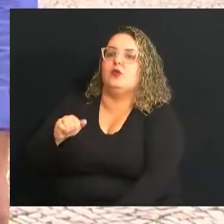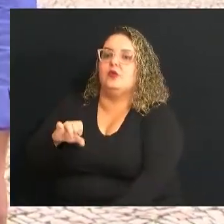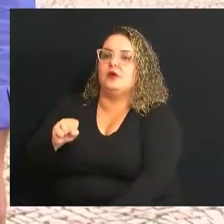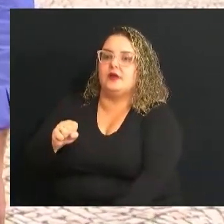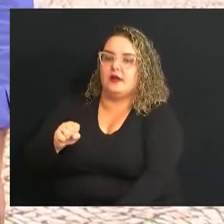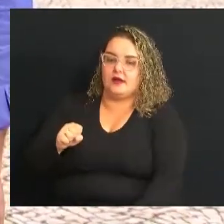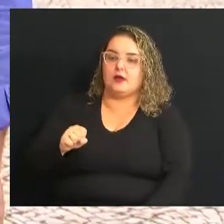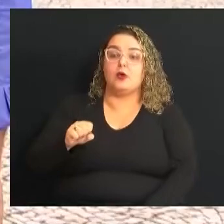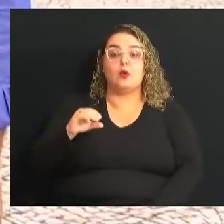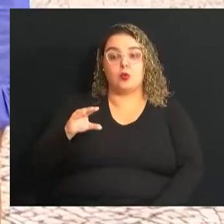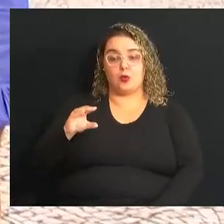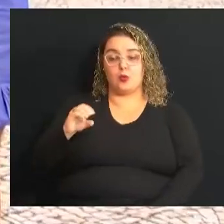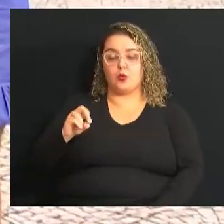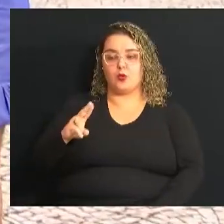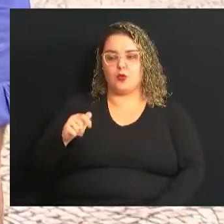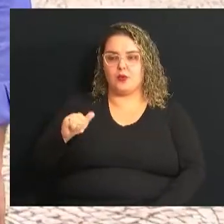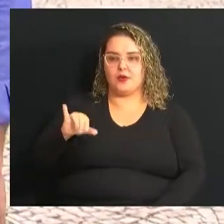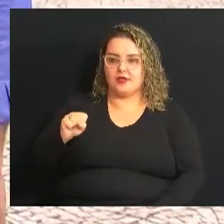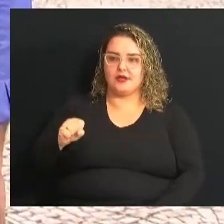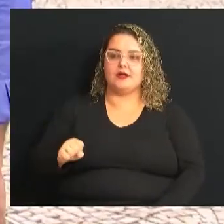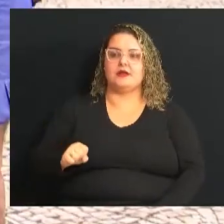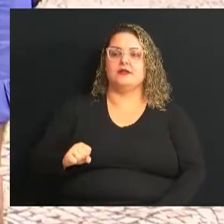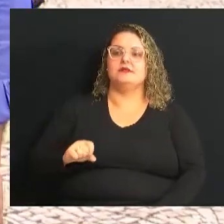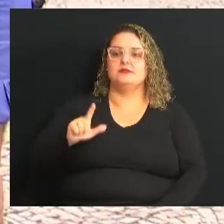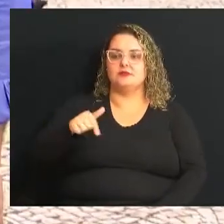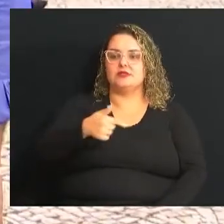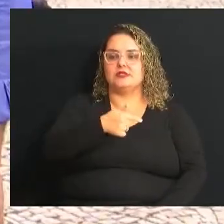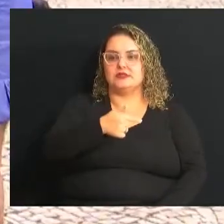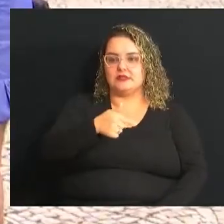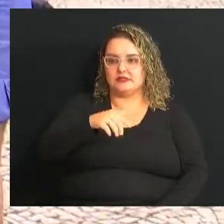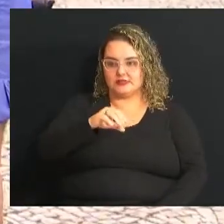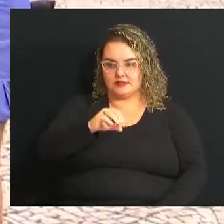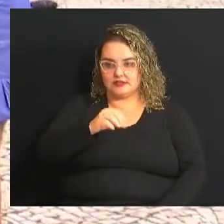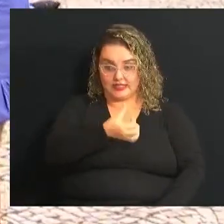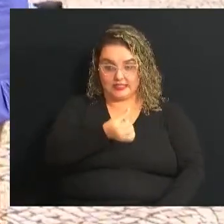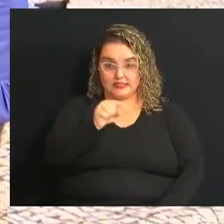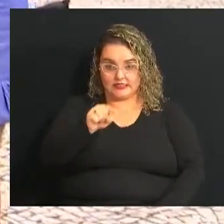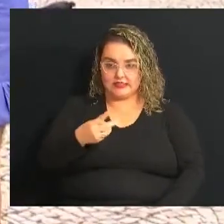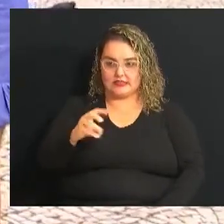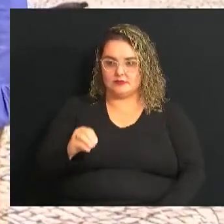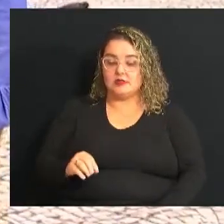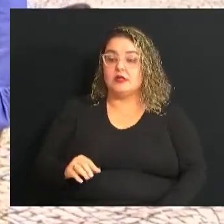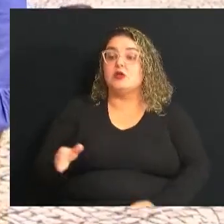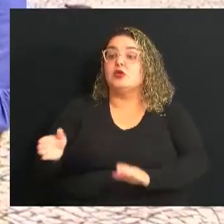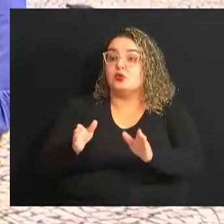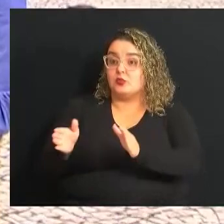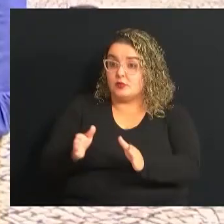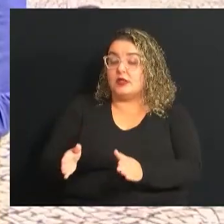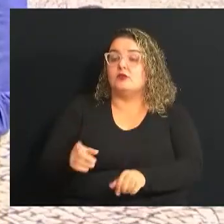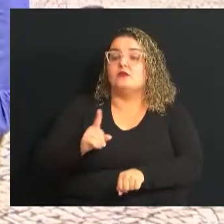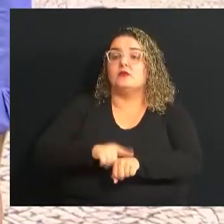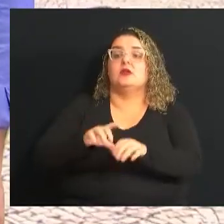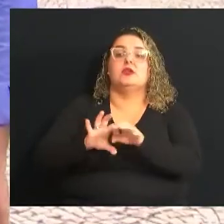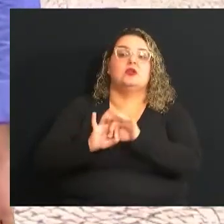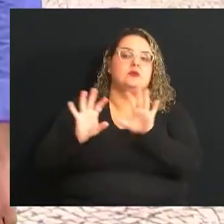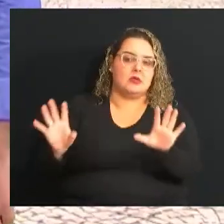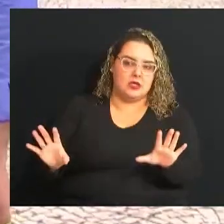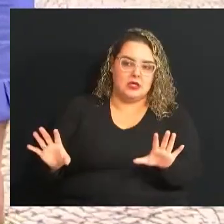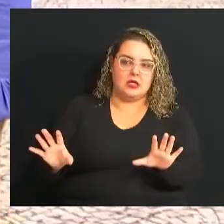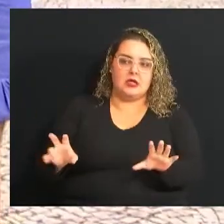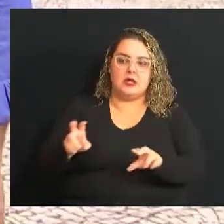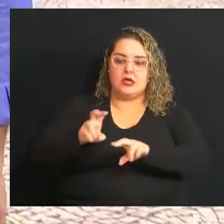cerveja, nada em vidro, tudo em copos plásticos e latas para a população. E